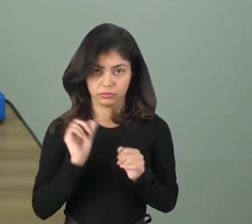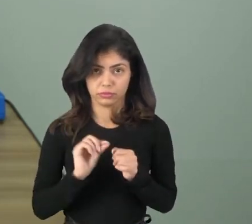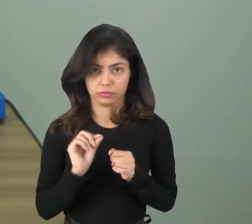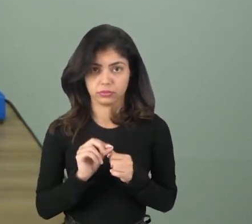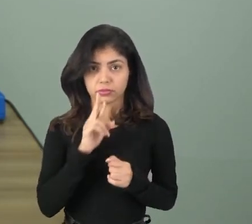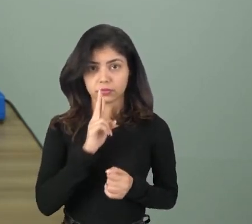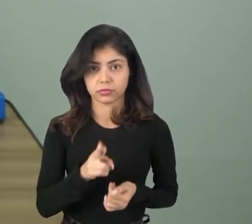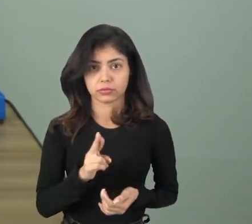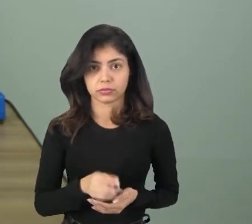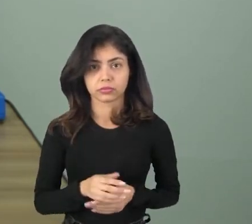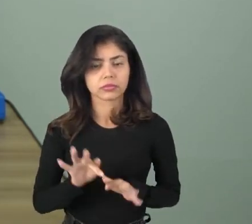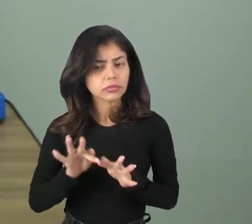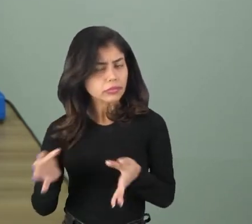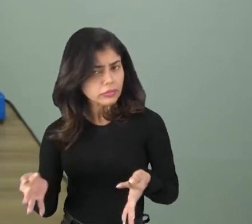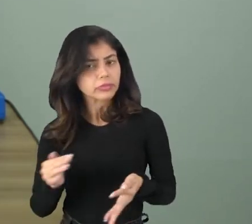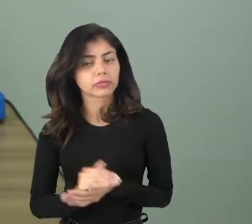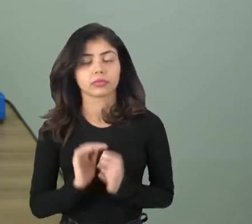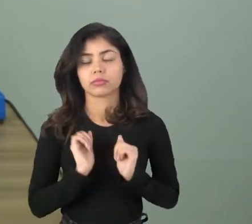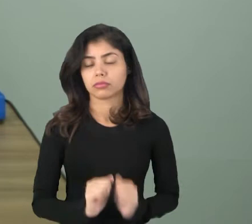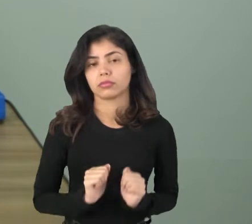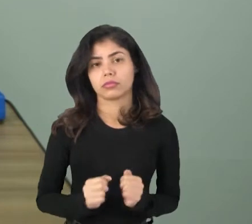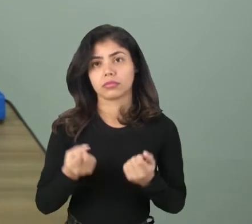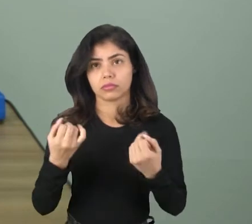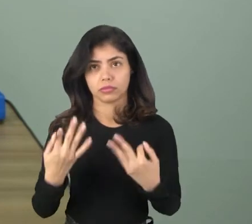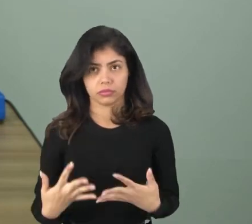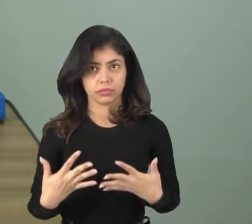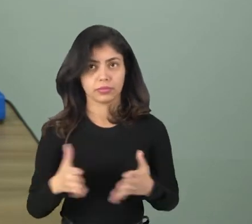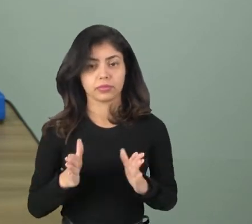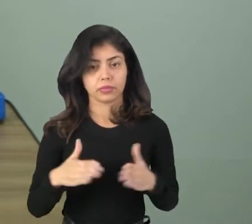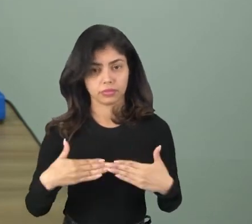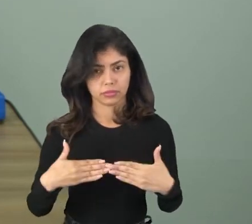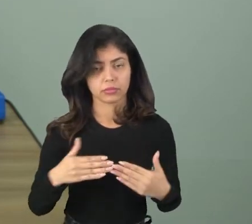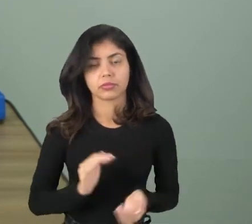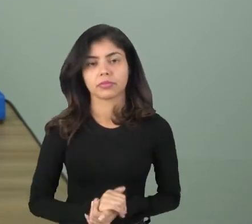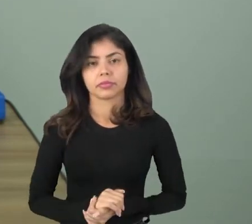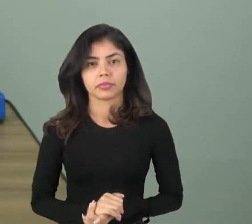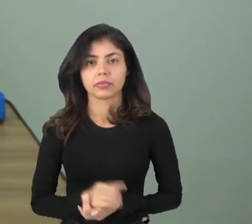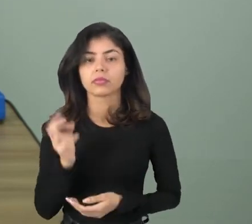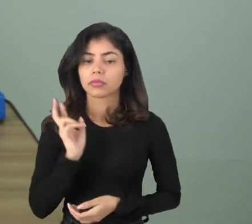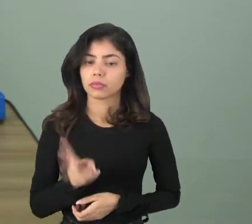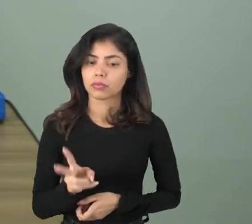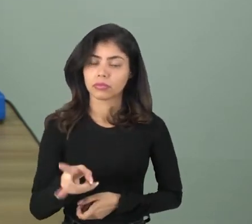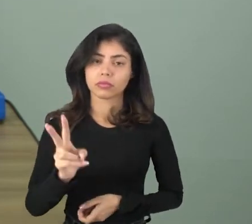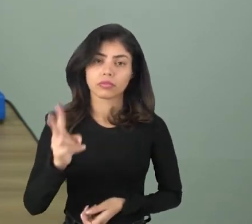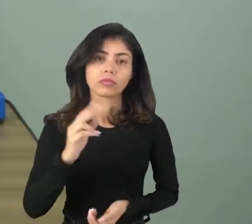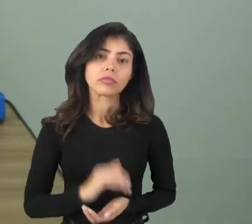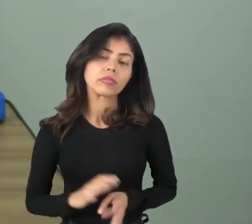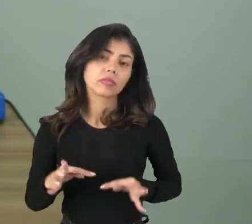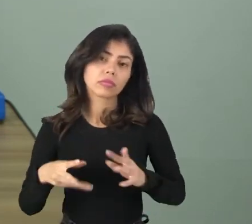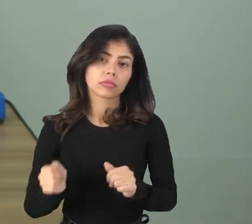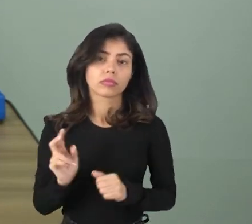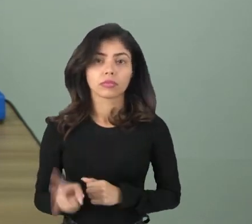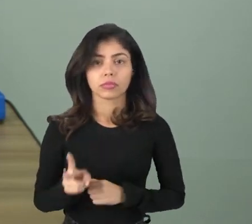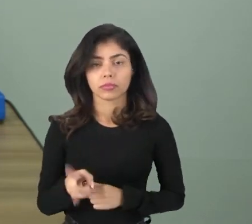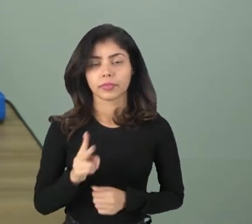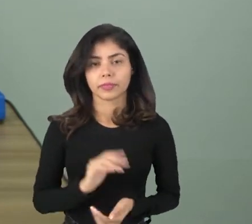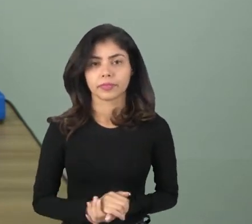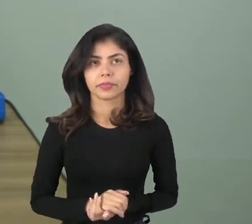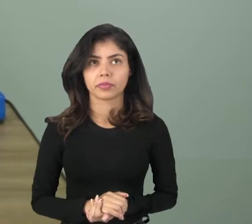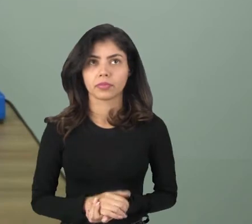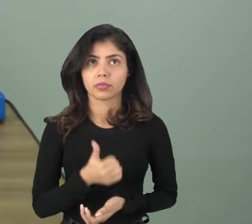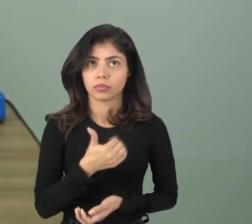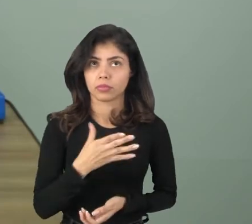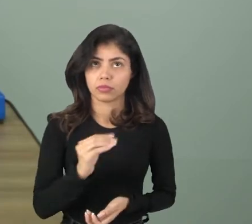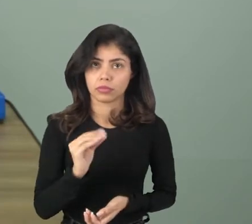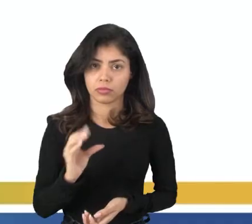fazendo um cálculo simples, que nós podemos dizer, um cálculo fechado, que permanece, né, tudo da mesma forma.